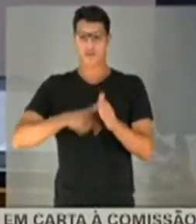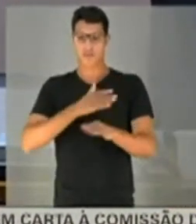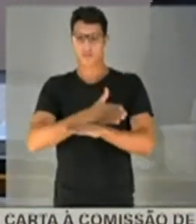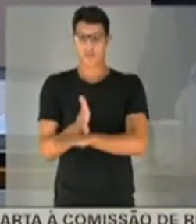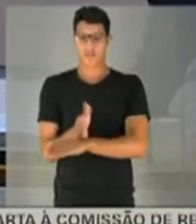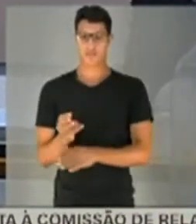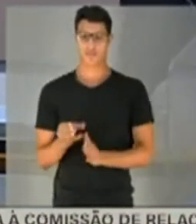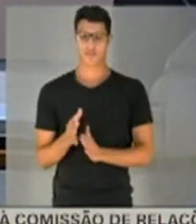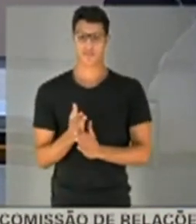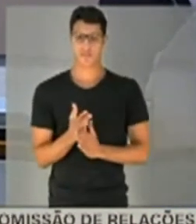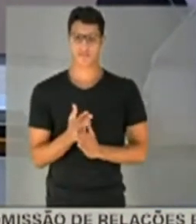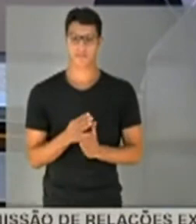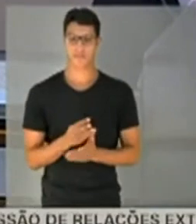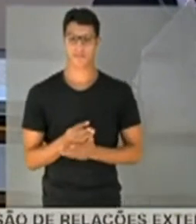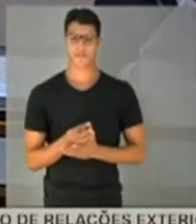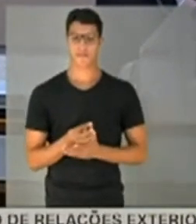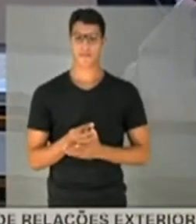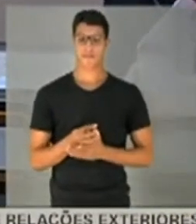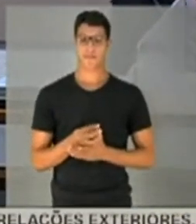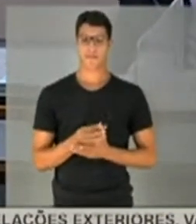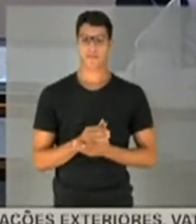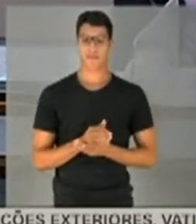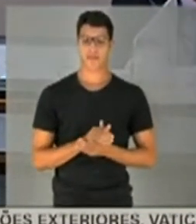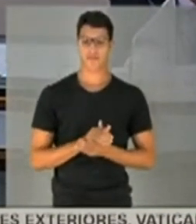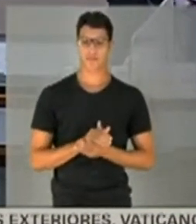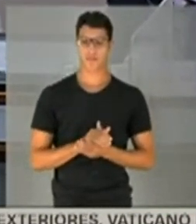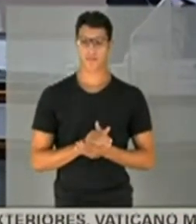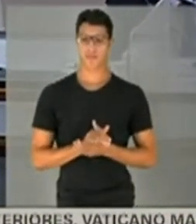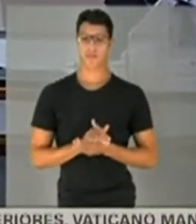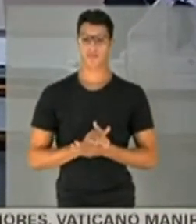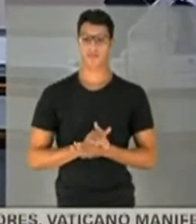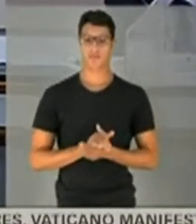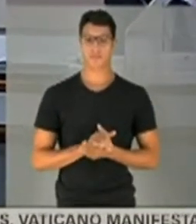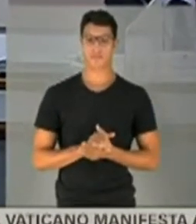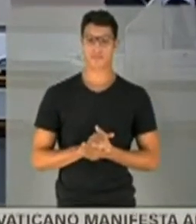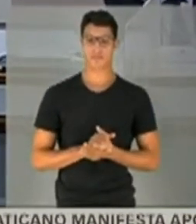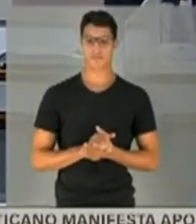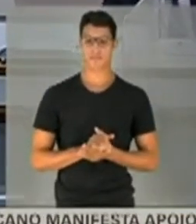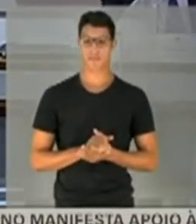Perfeitamente, doutor Pedro Aral.